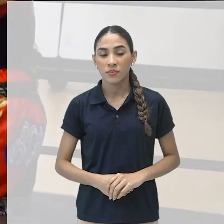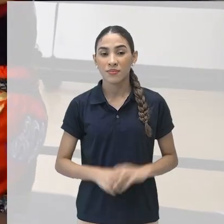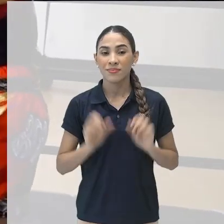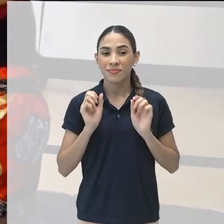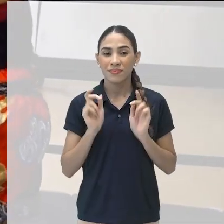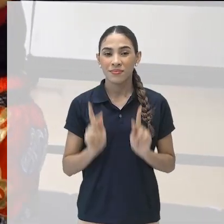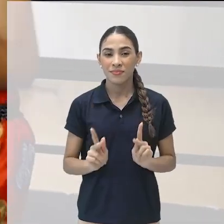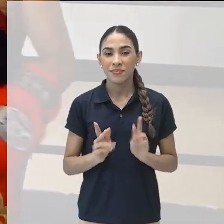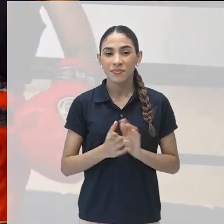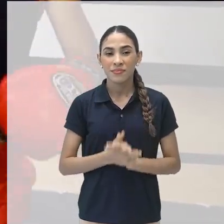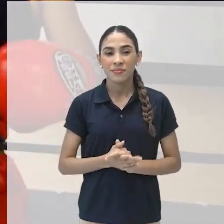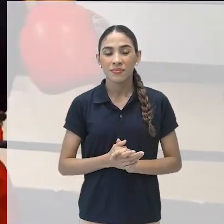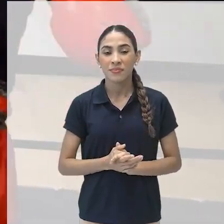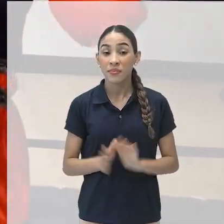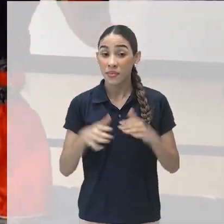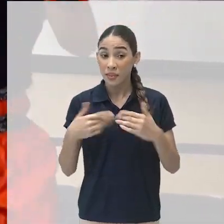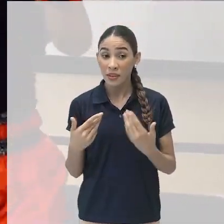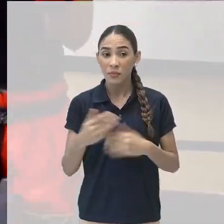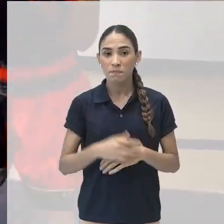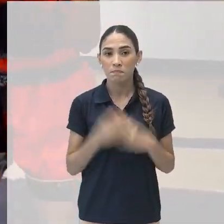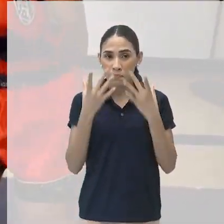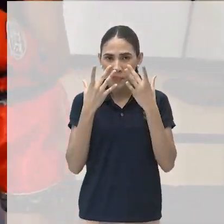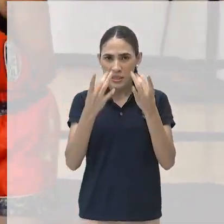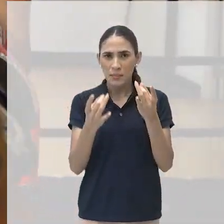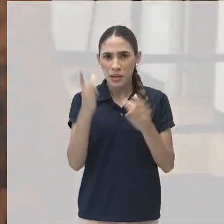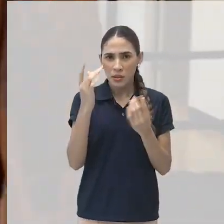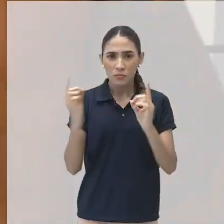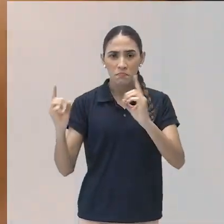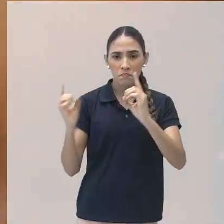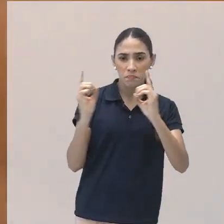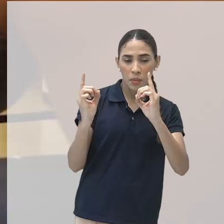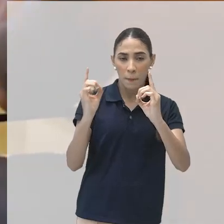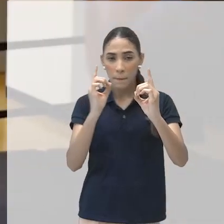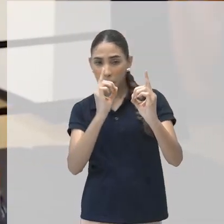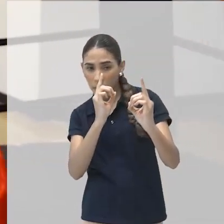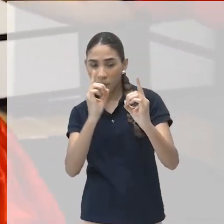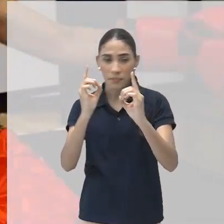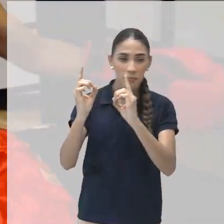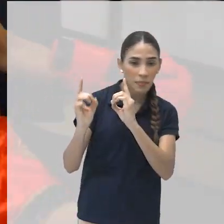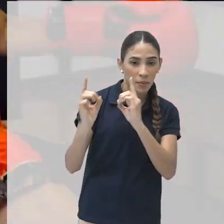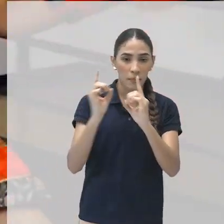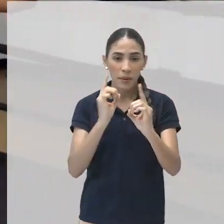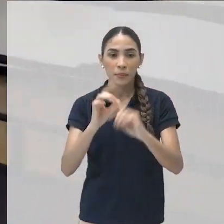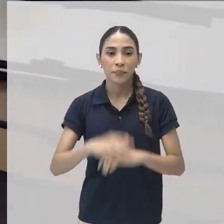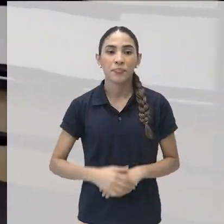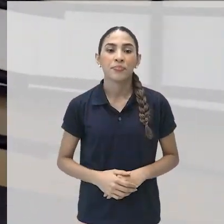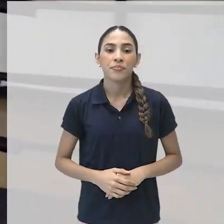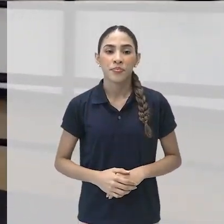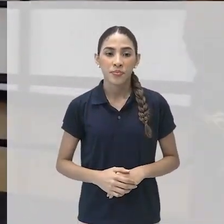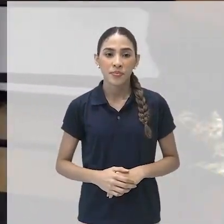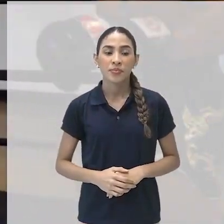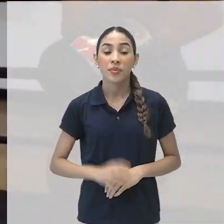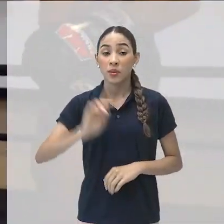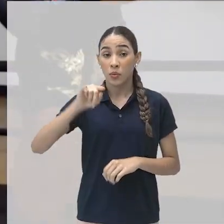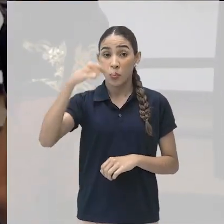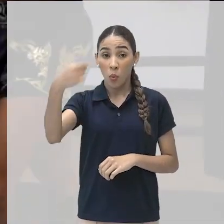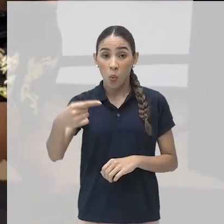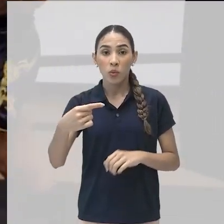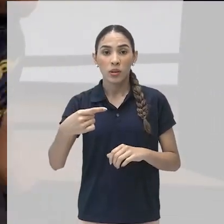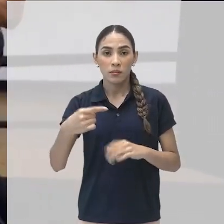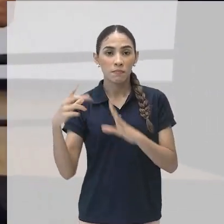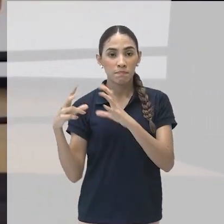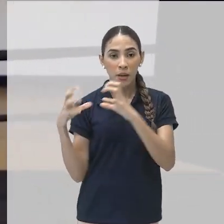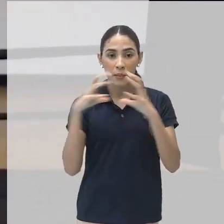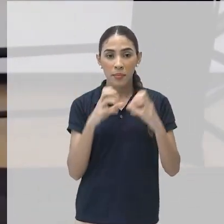Muito bem, observem aí como os lutadores eles se desviam aí dos ataques, né? Próxima luta